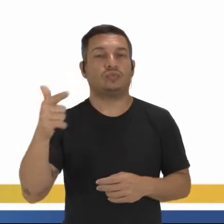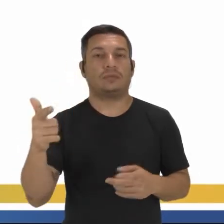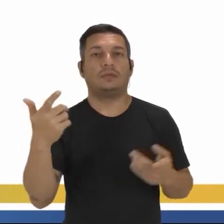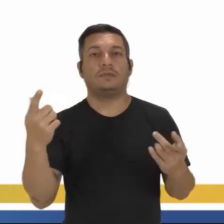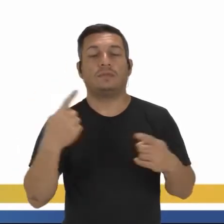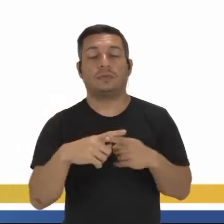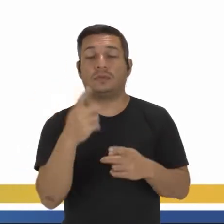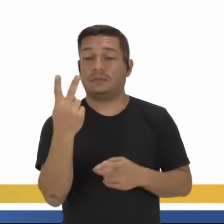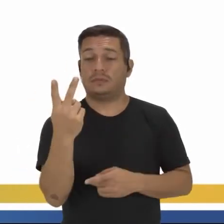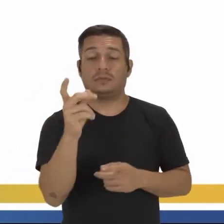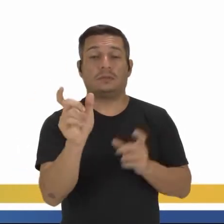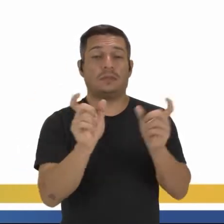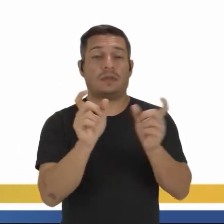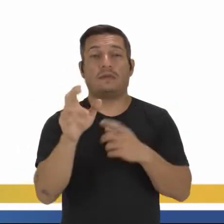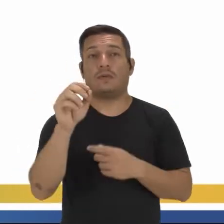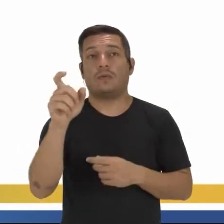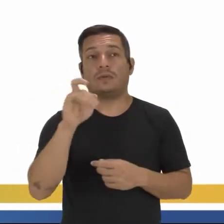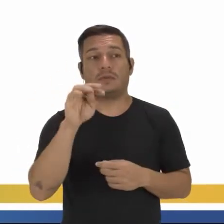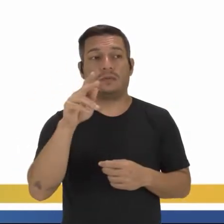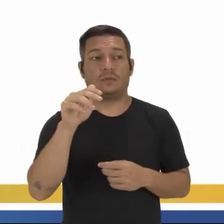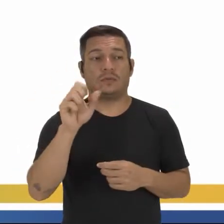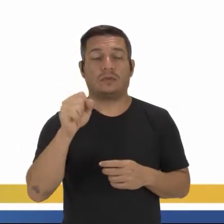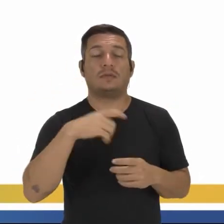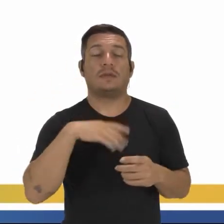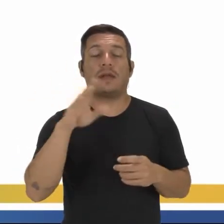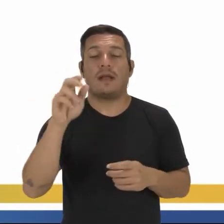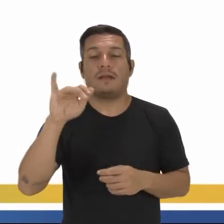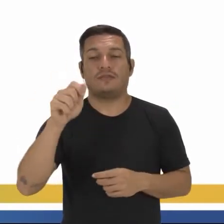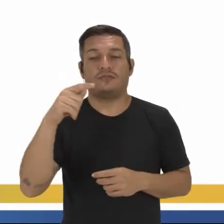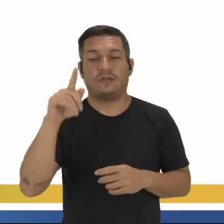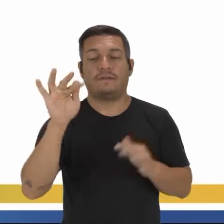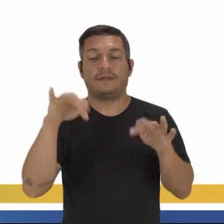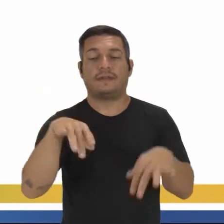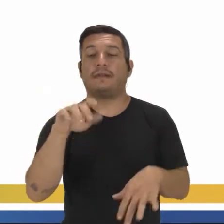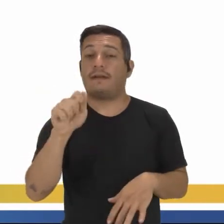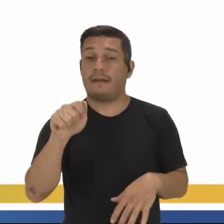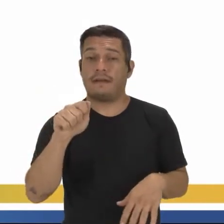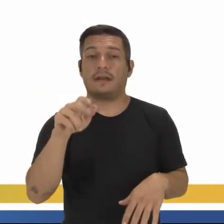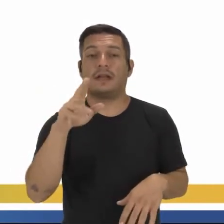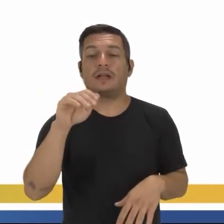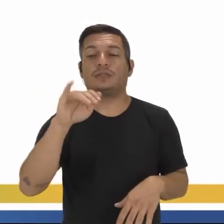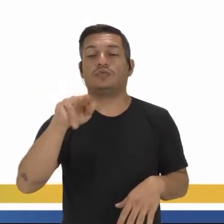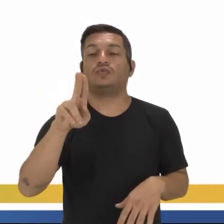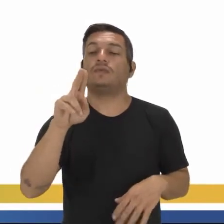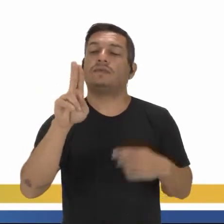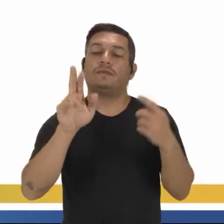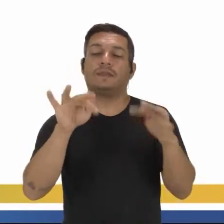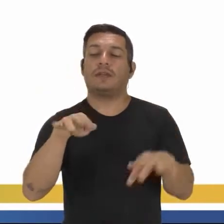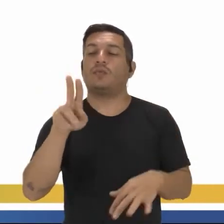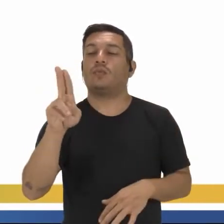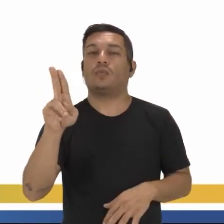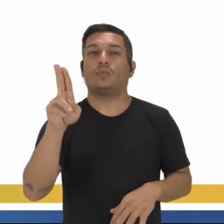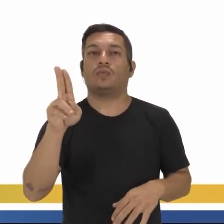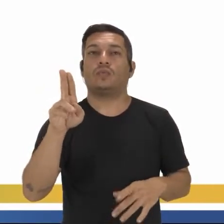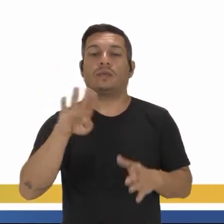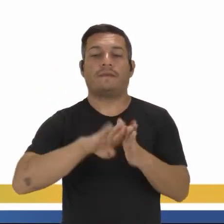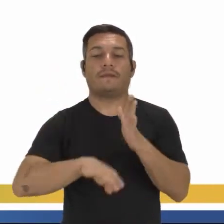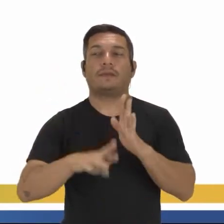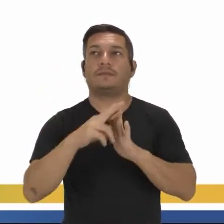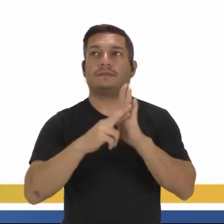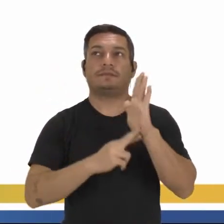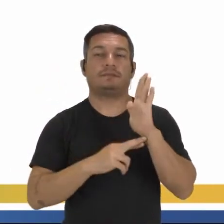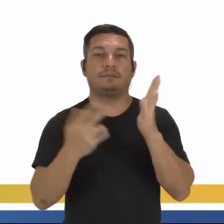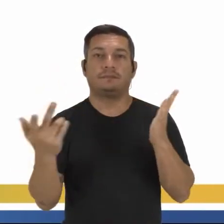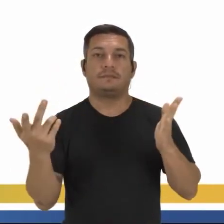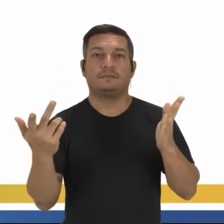mesmo sendo palavras oxítonas, cajá termina em a e caju termina em u, está fora da regra. Não